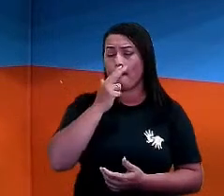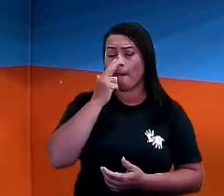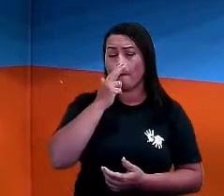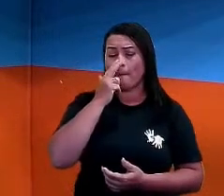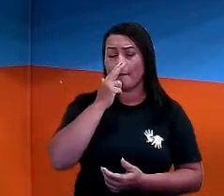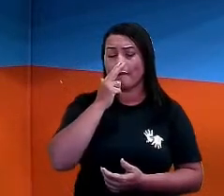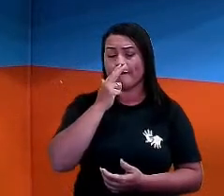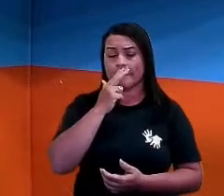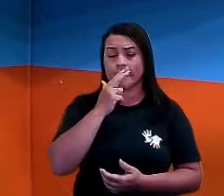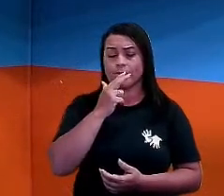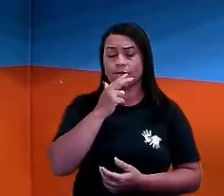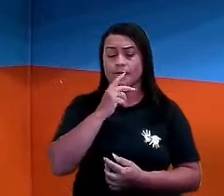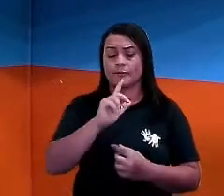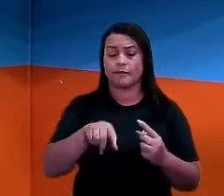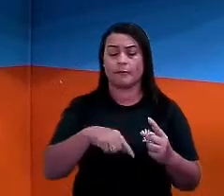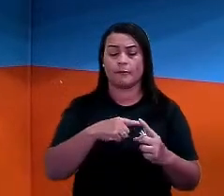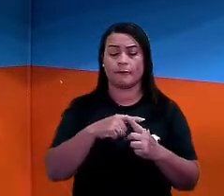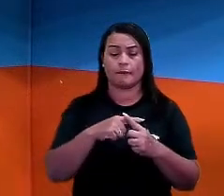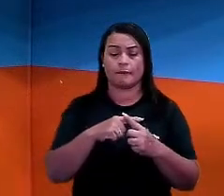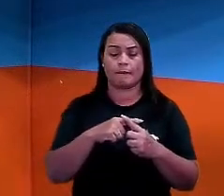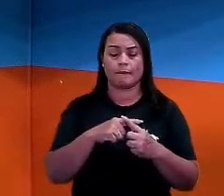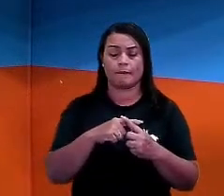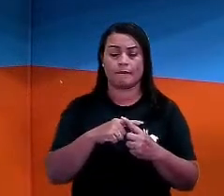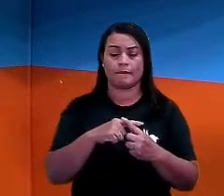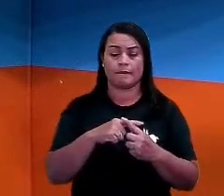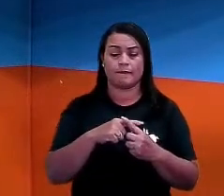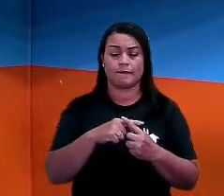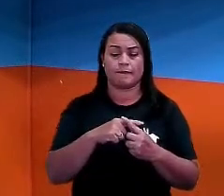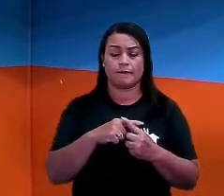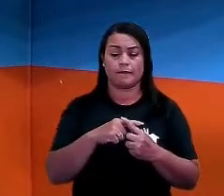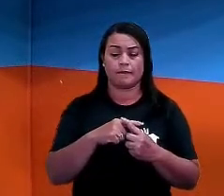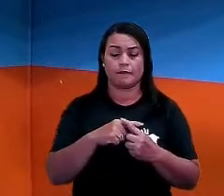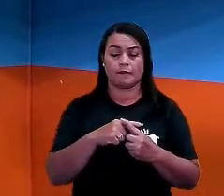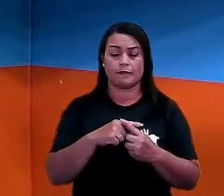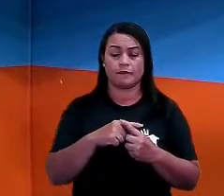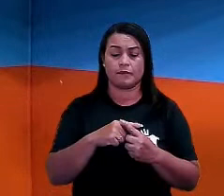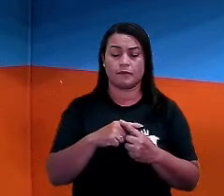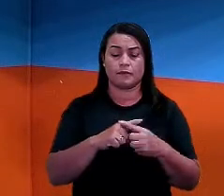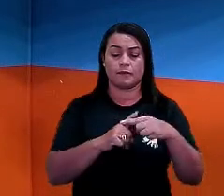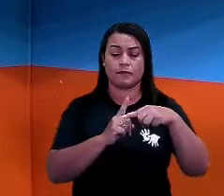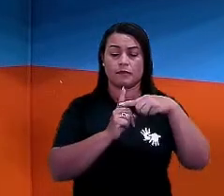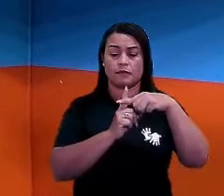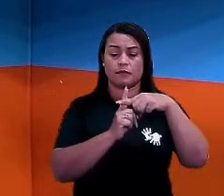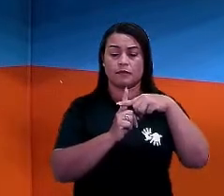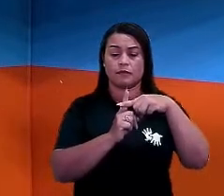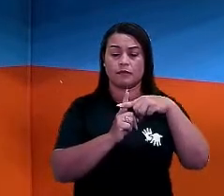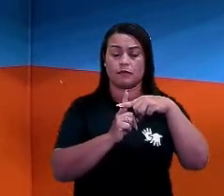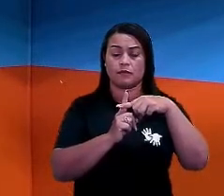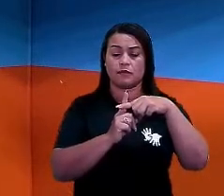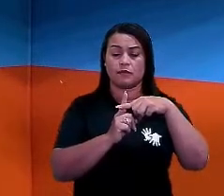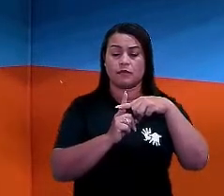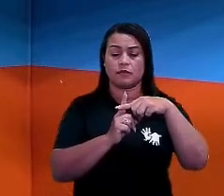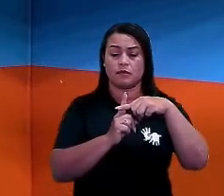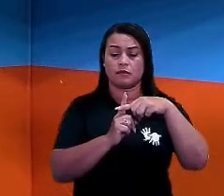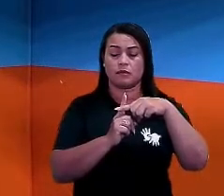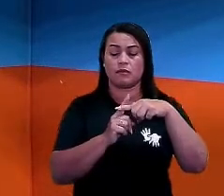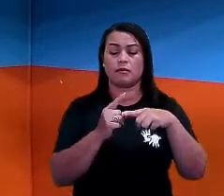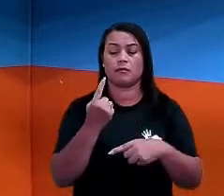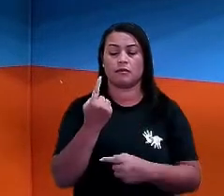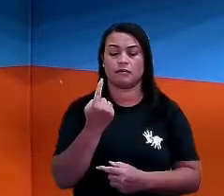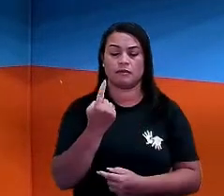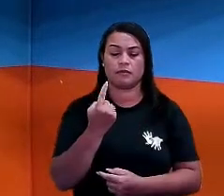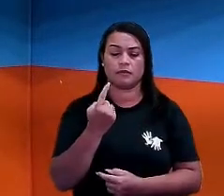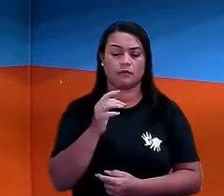gente. Multiplico o 2 vezes 4 e depois eu somo mais 1,